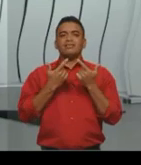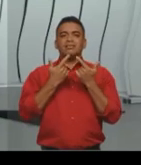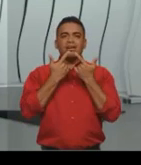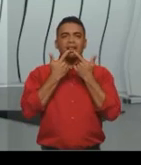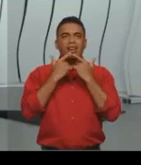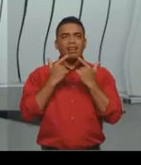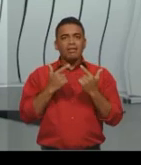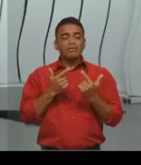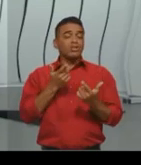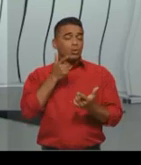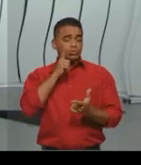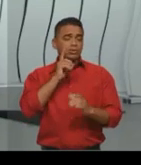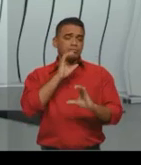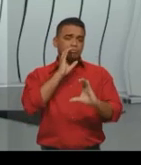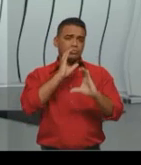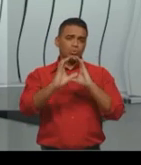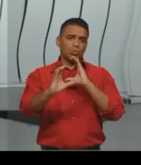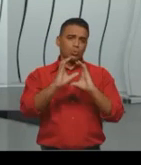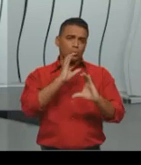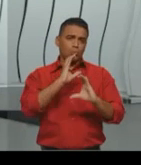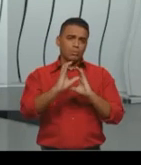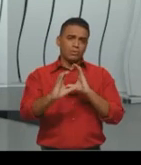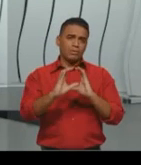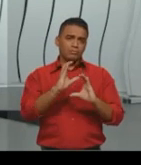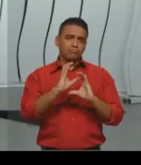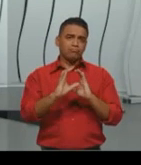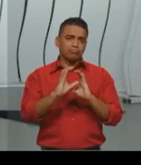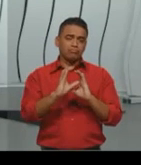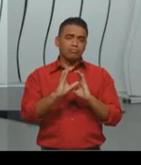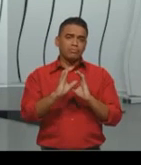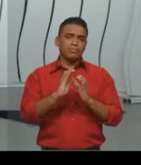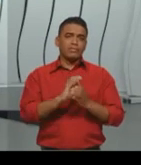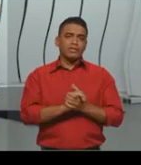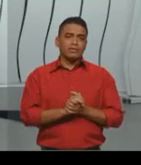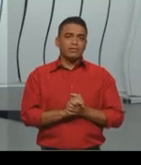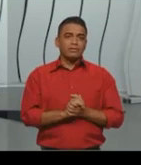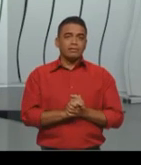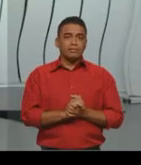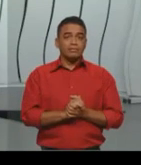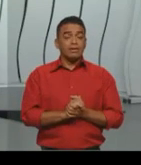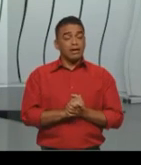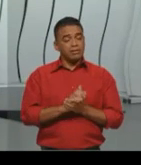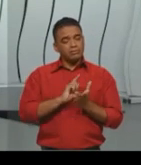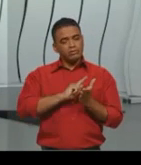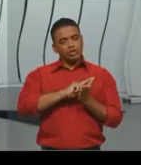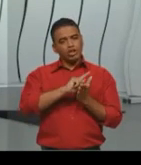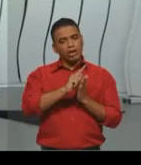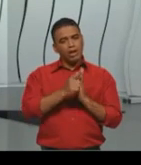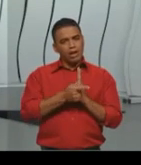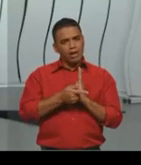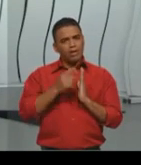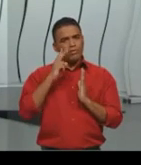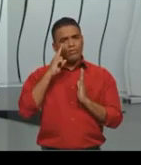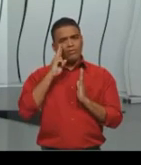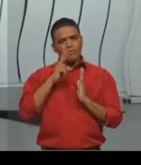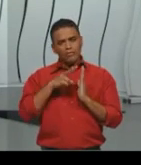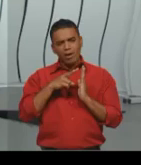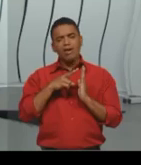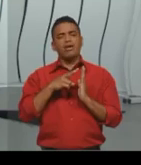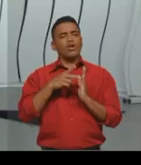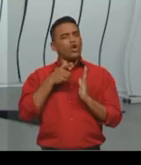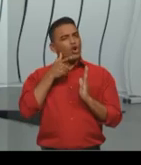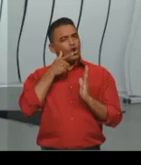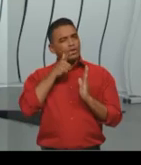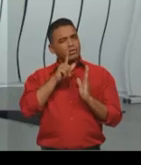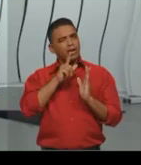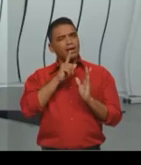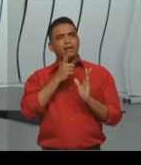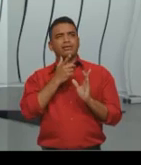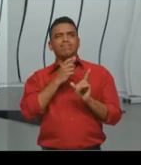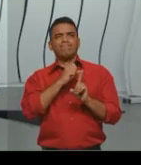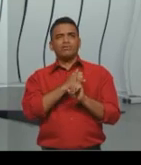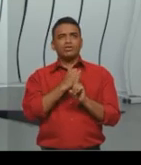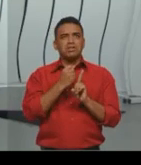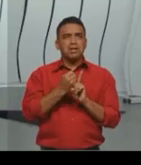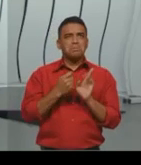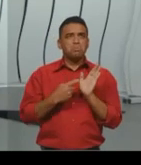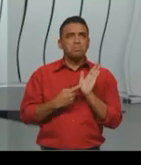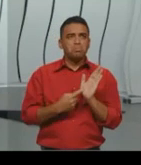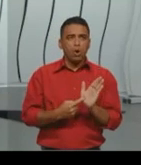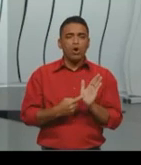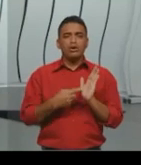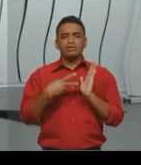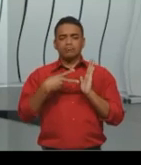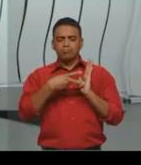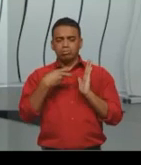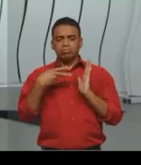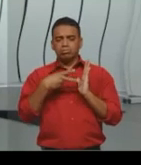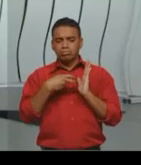se comunicar e você ter desenvoltura naqueles gêneros que estão na sociedade. Todos os gêneros que fazem parte